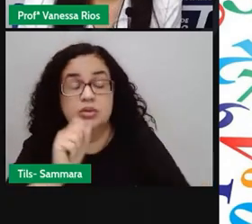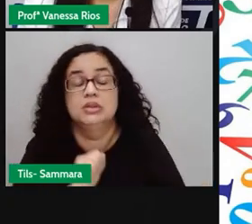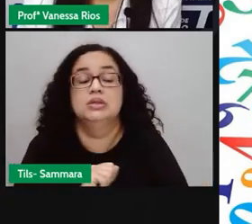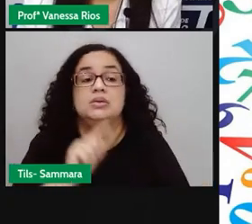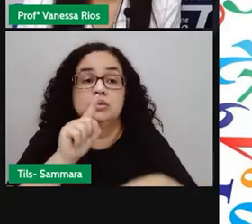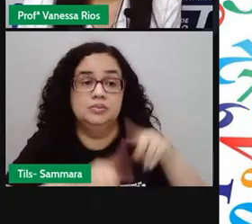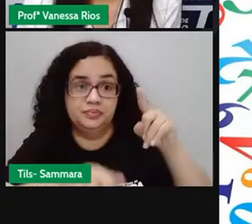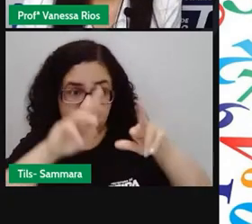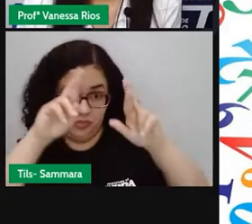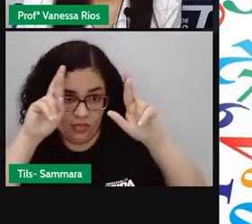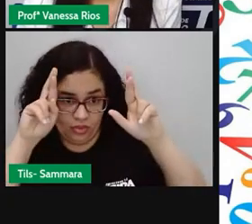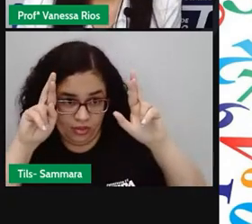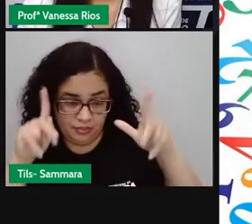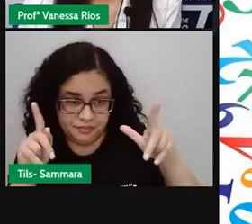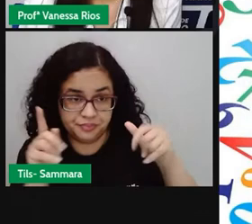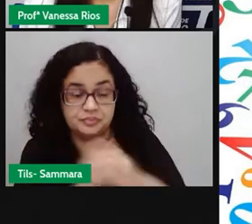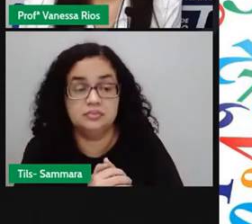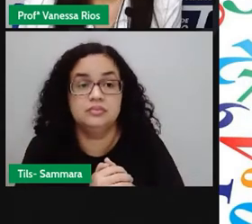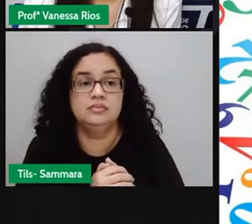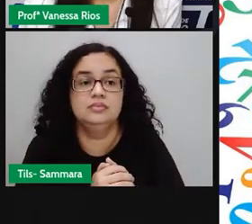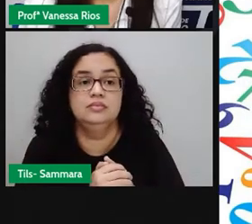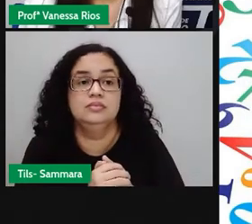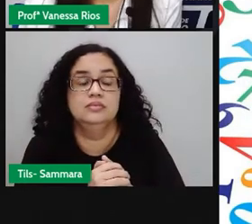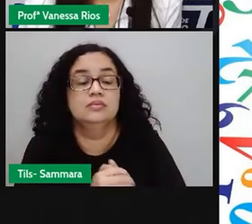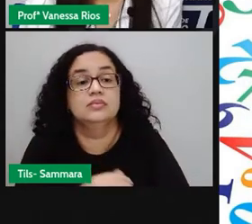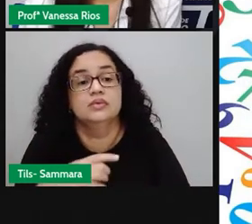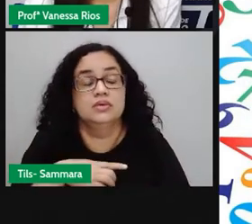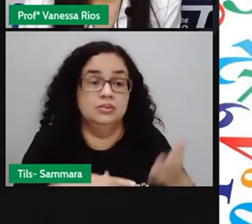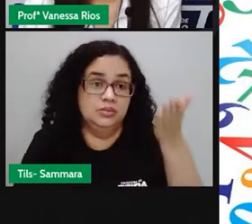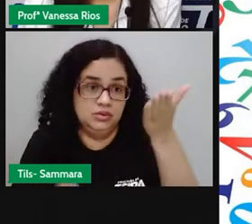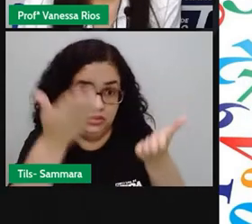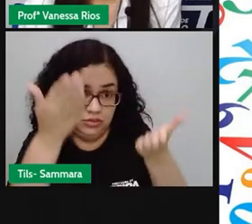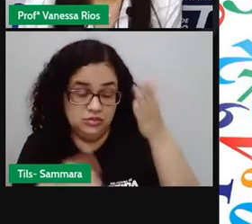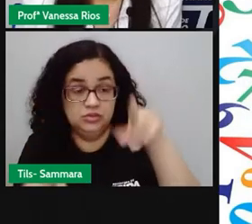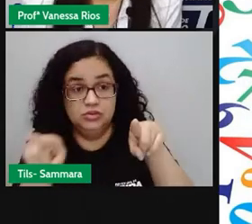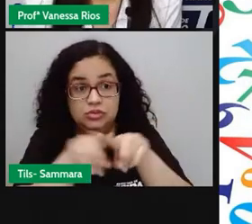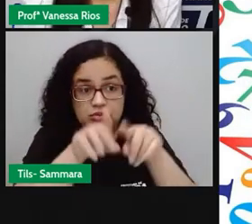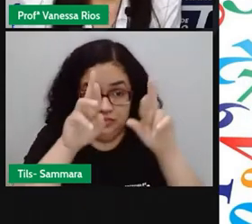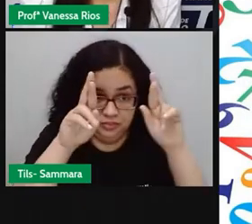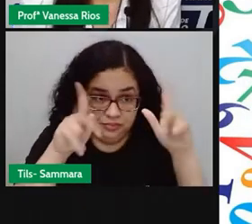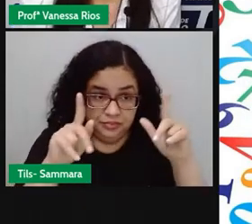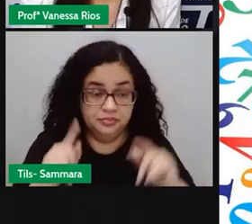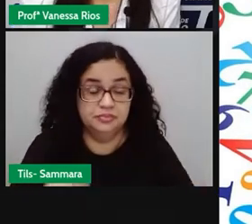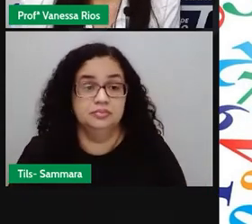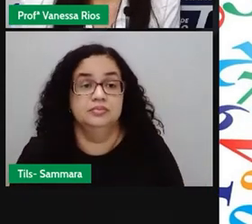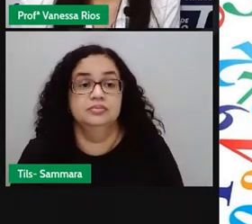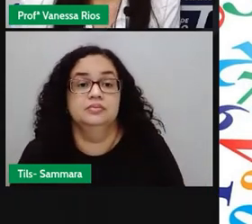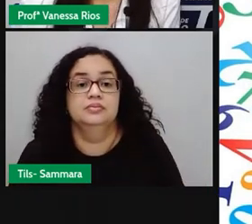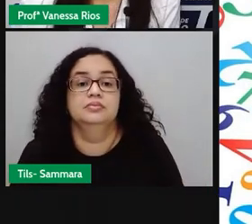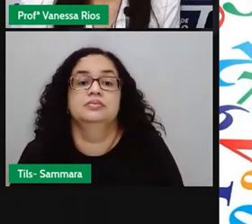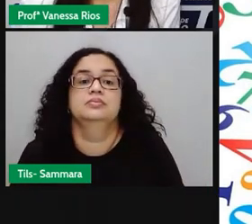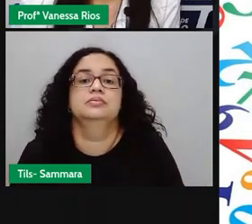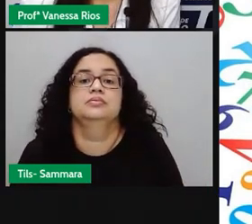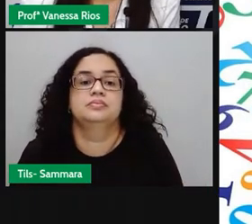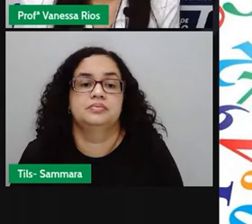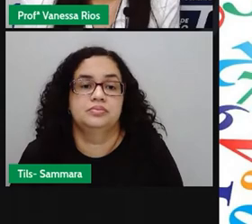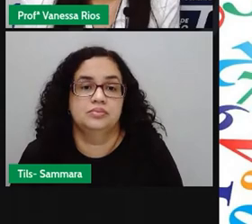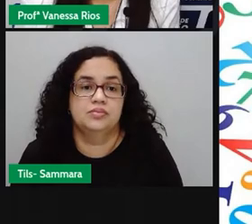materiais diferentes, né? E aí com capacidades e medidas também diferentes.